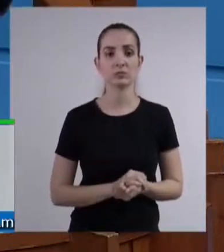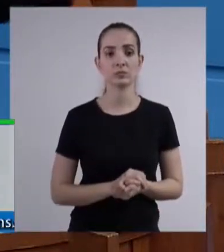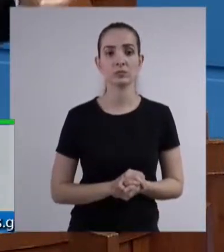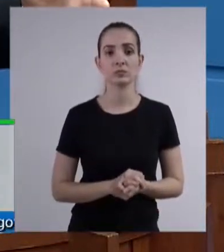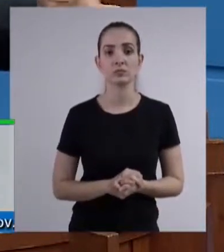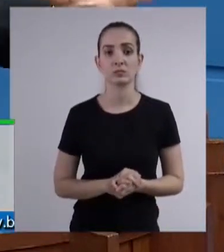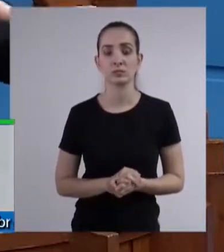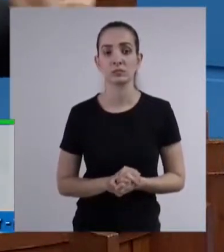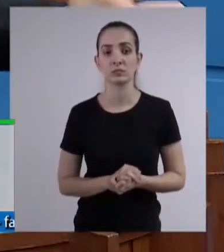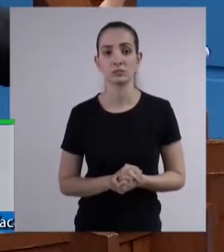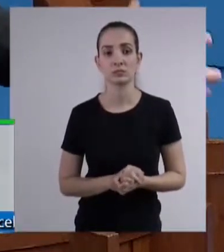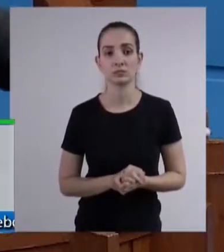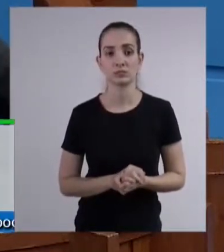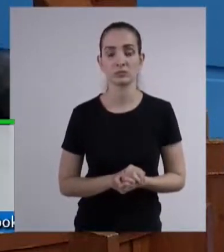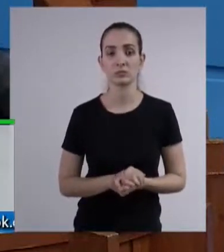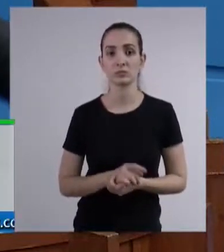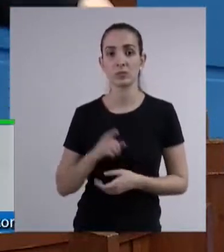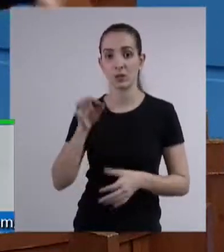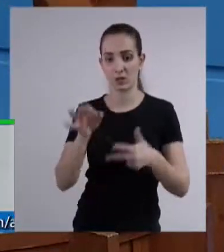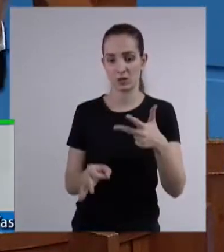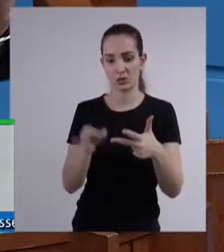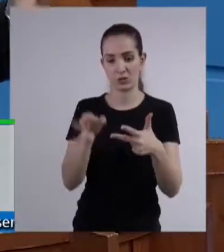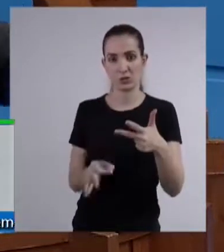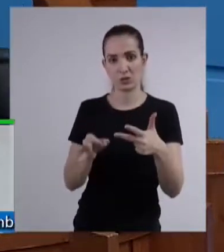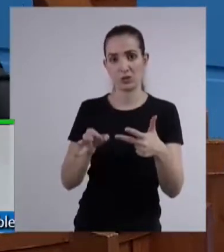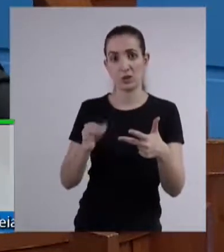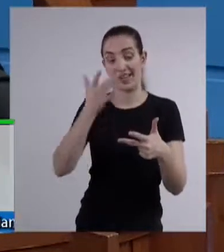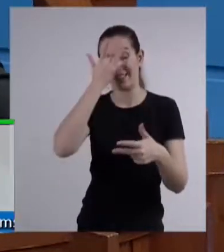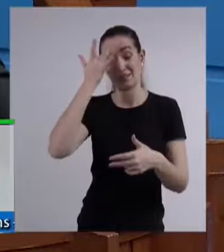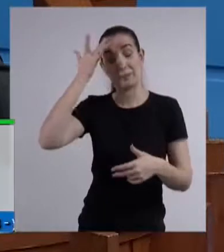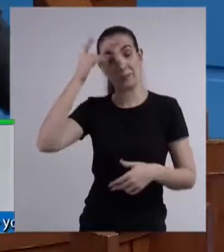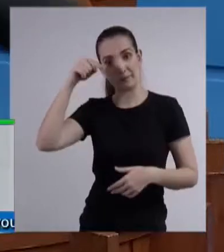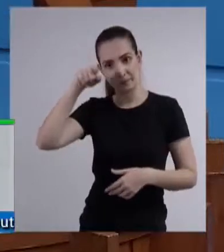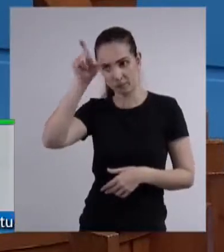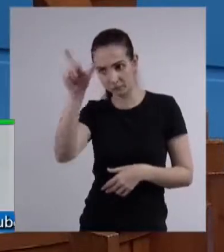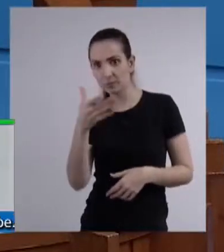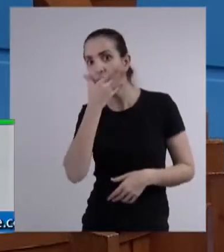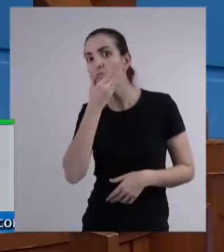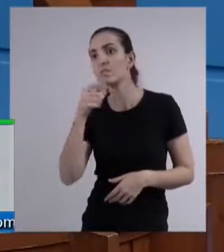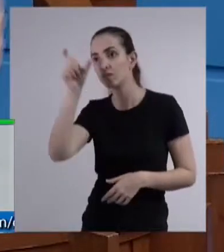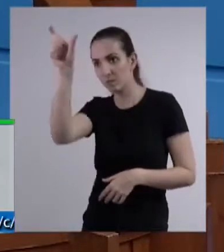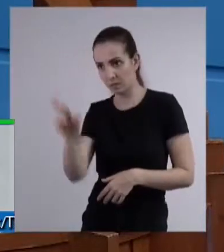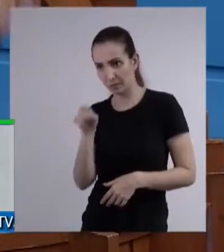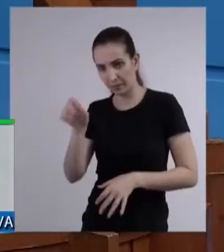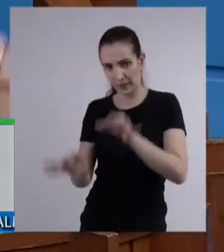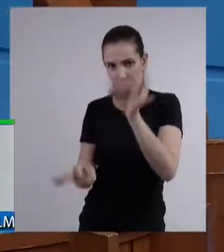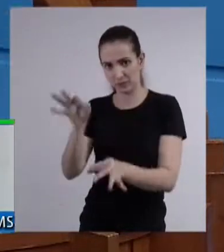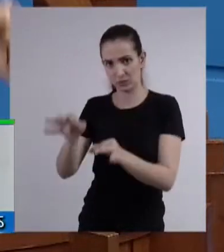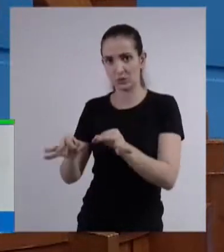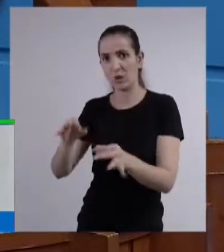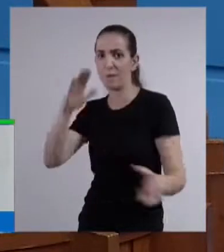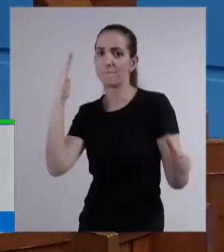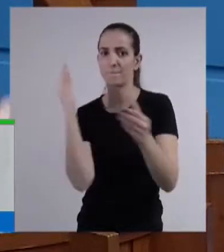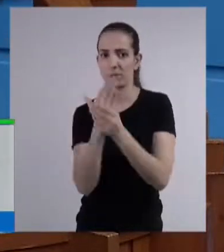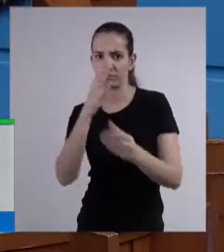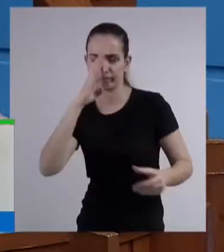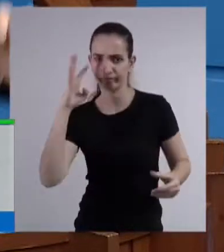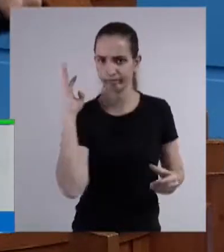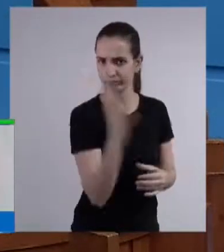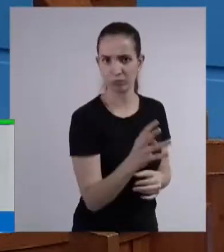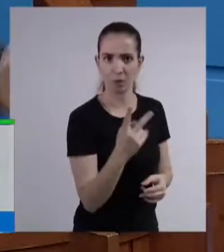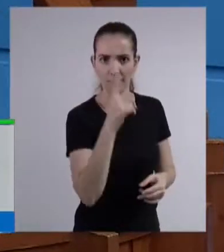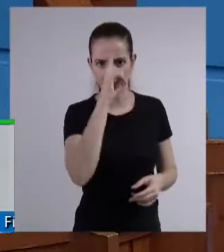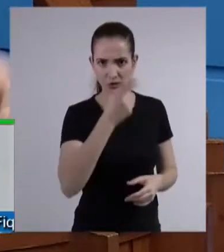Esse juiz condenou o presidente Lula sem provas. Eu estava lendo um texto de juristas brasileiros, eu